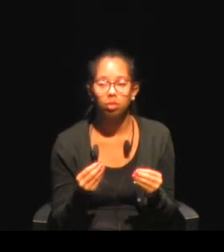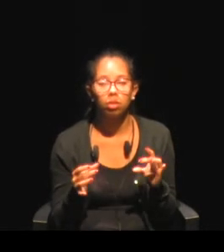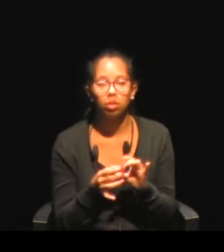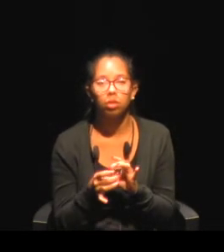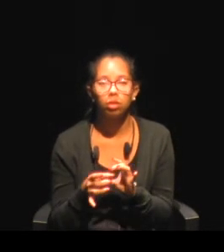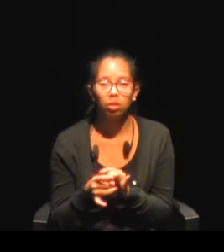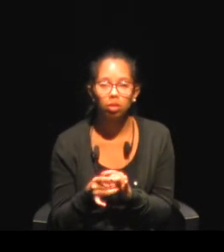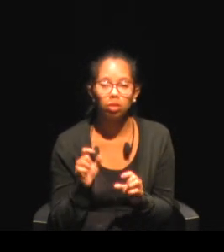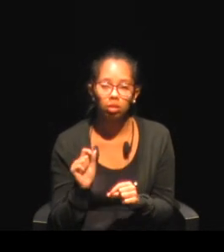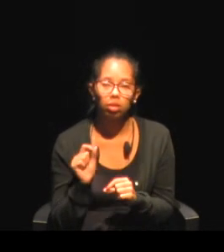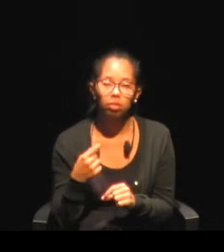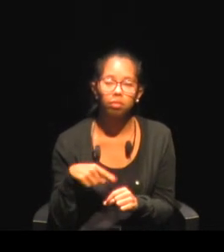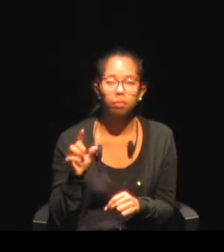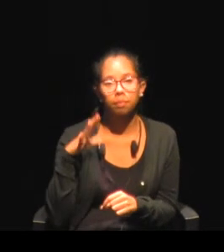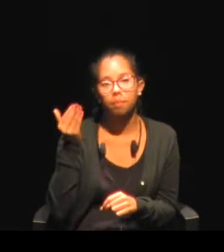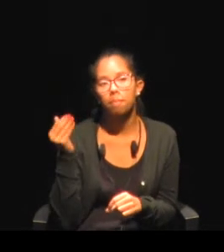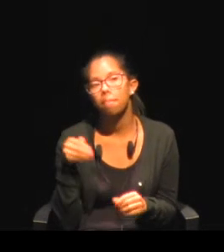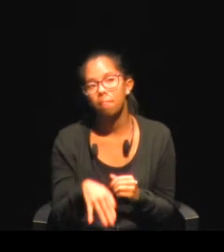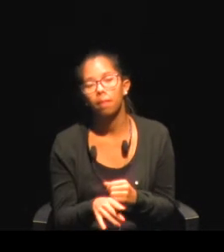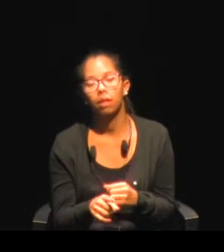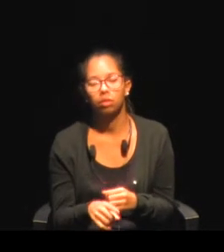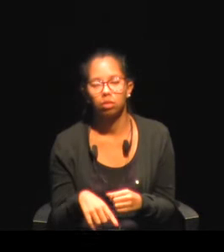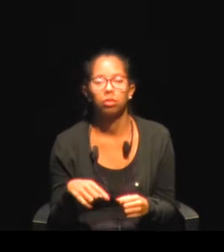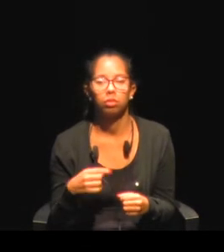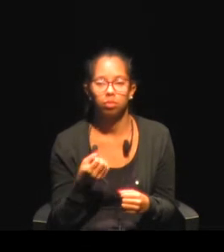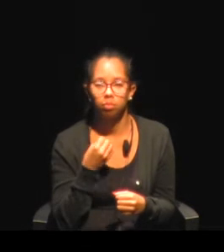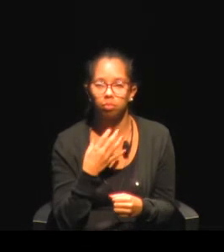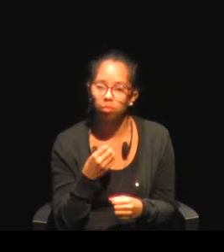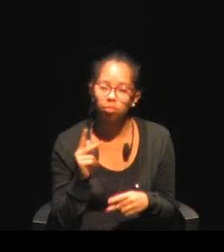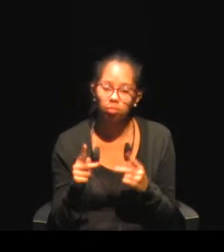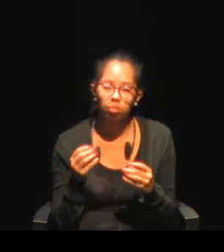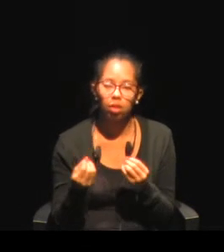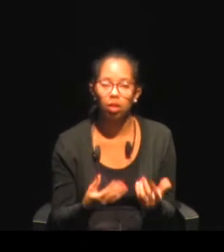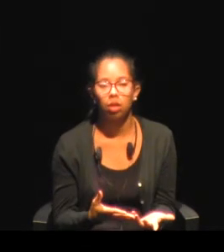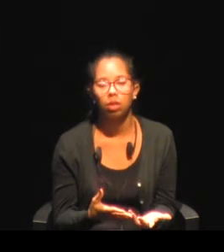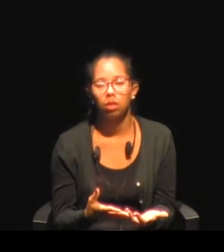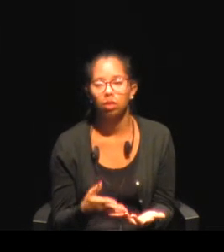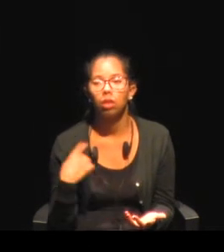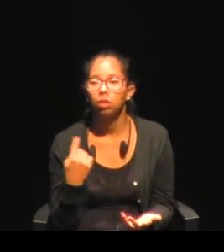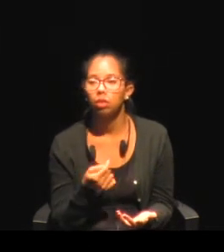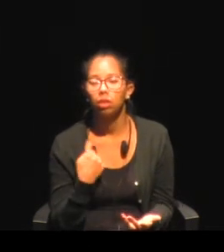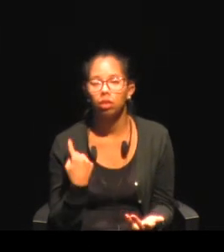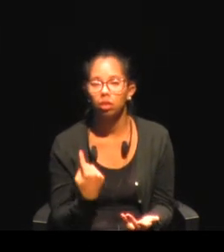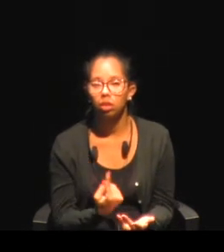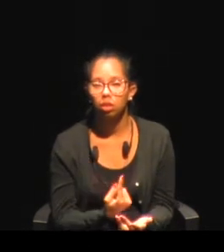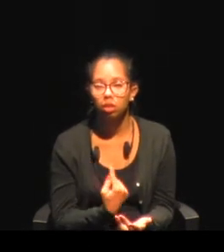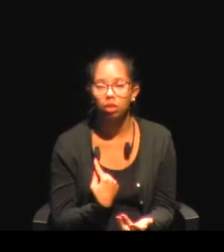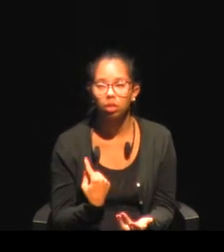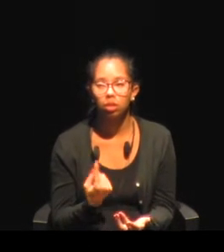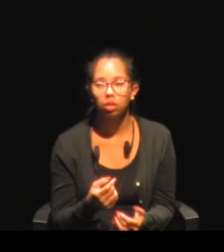a arquitetura já nasce muito conectada com aquilo que vai acontecer lá dentro. É um privilégio, porque a gente,